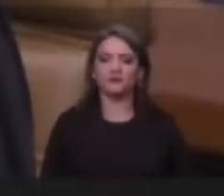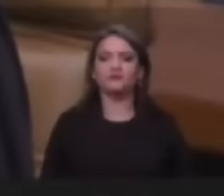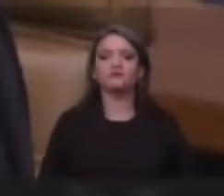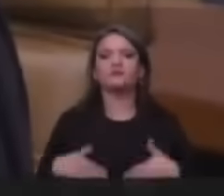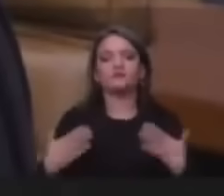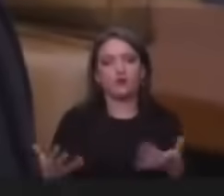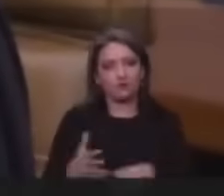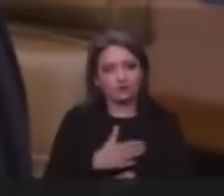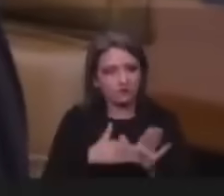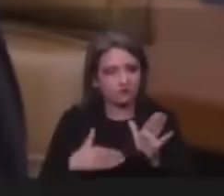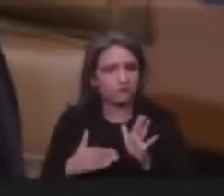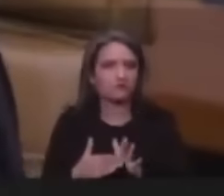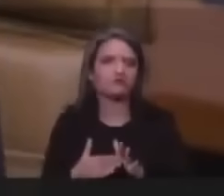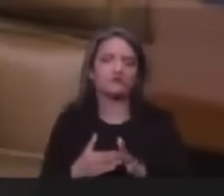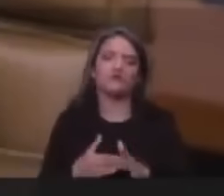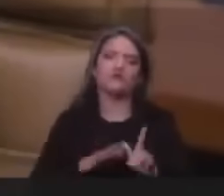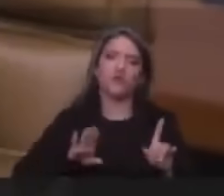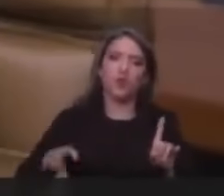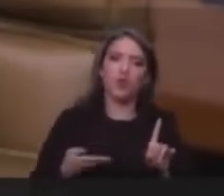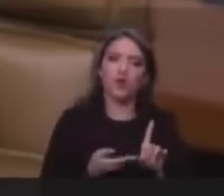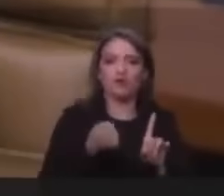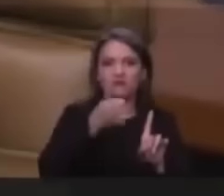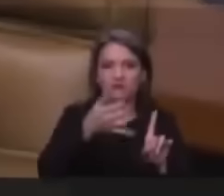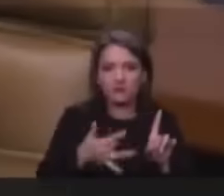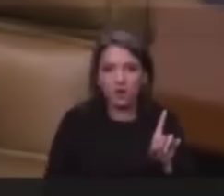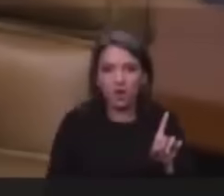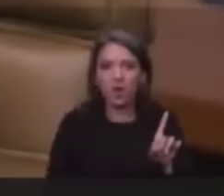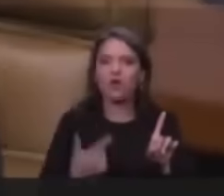o seu depoimento no voto